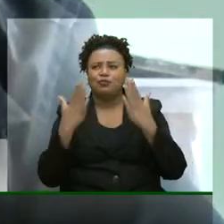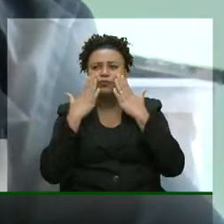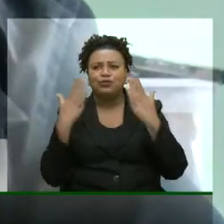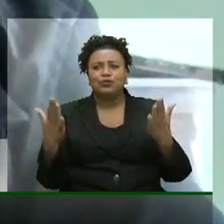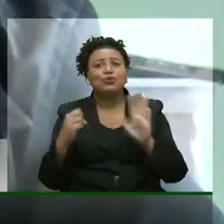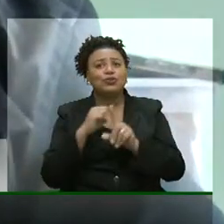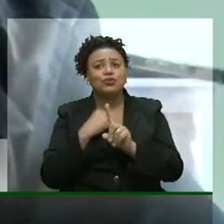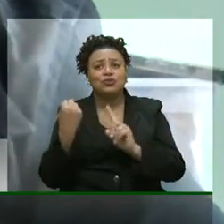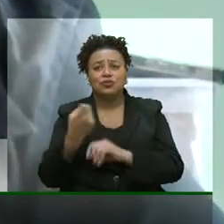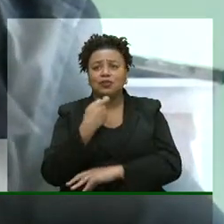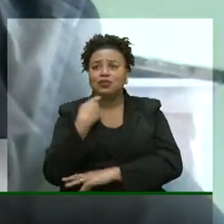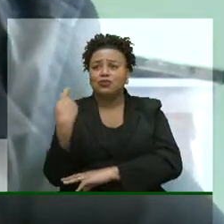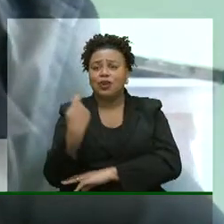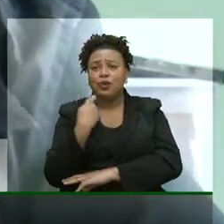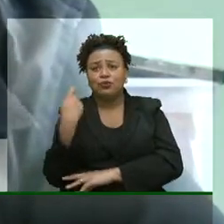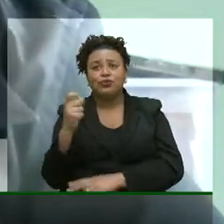gaúcha,